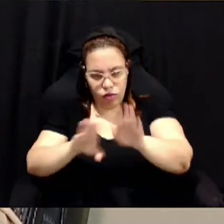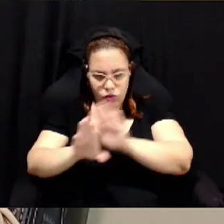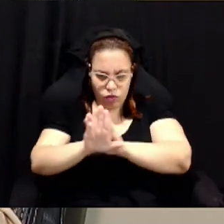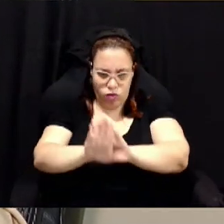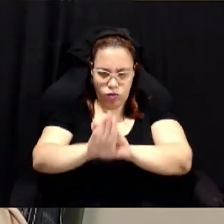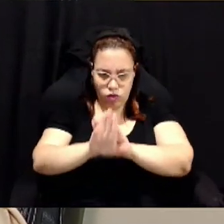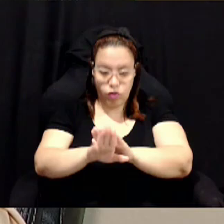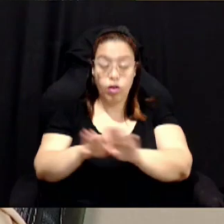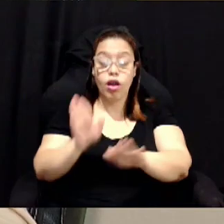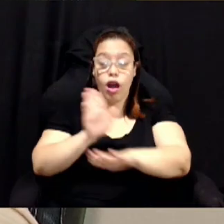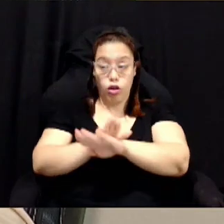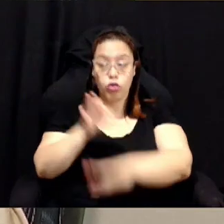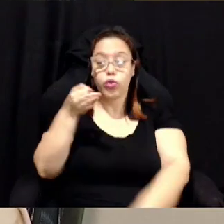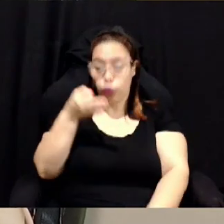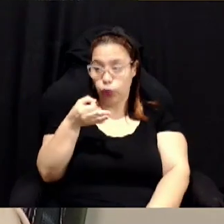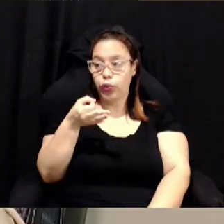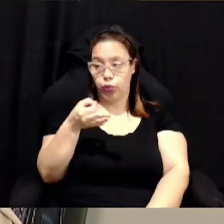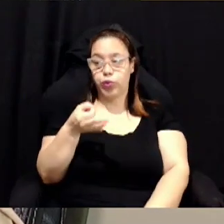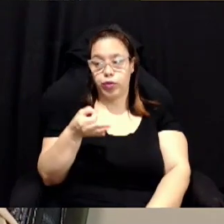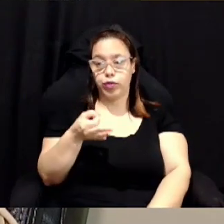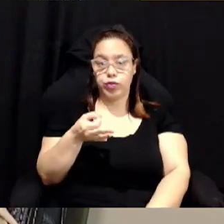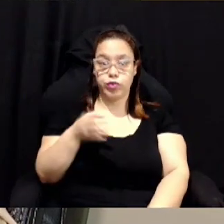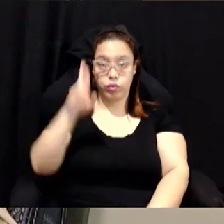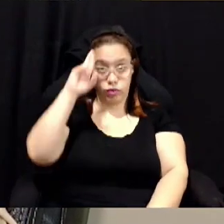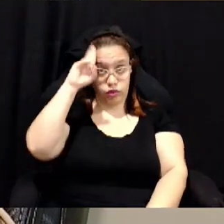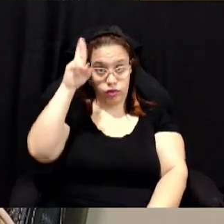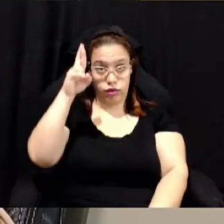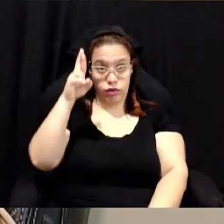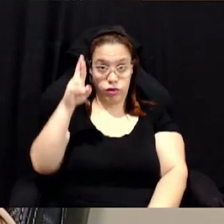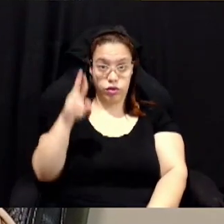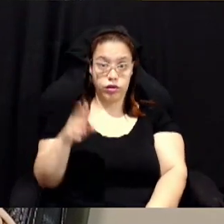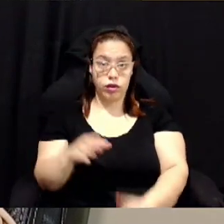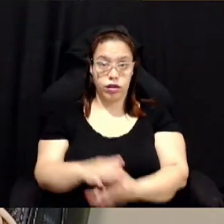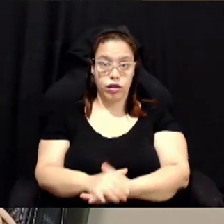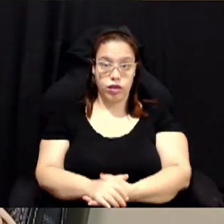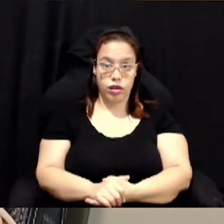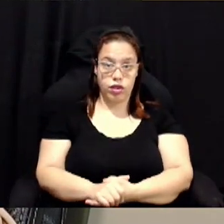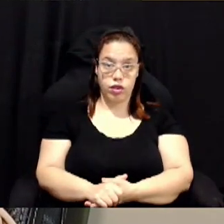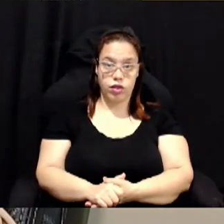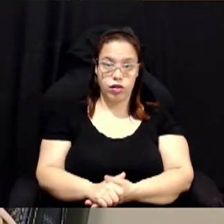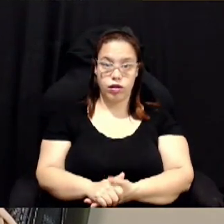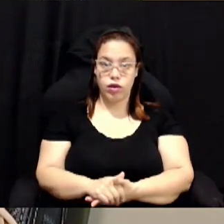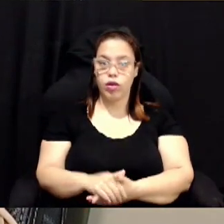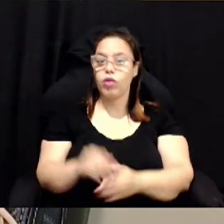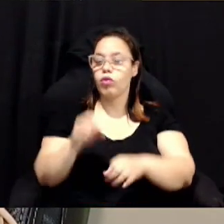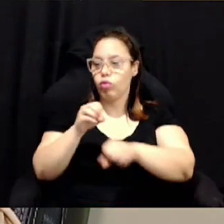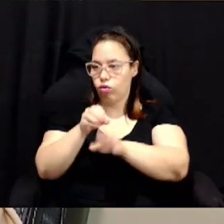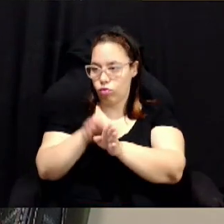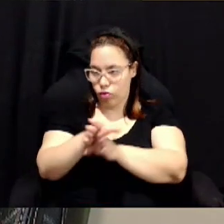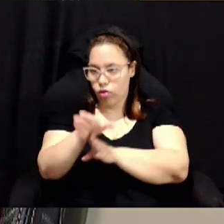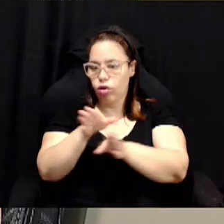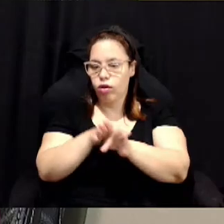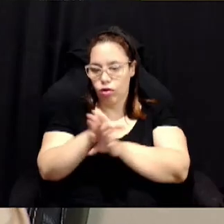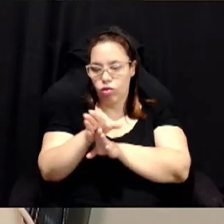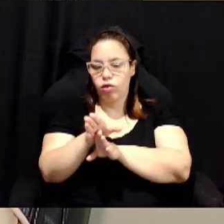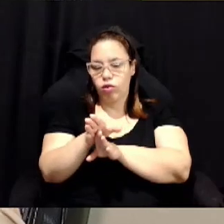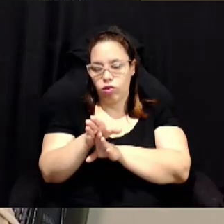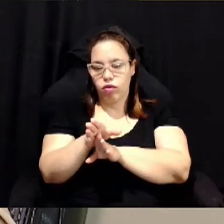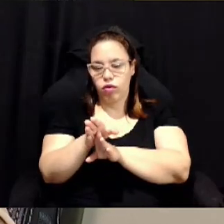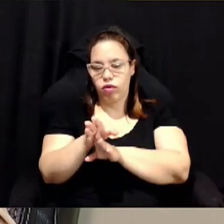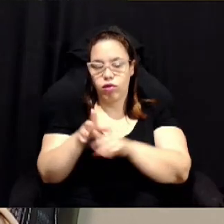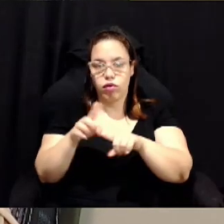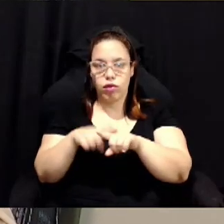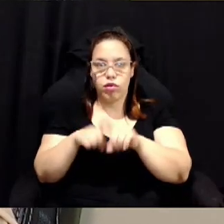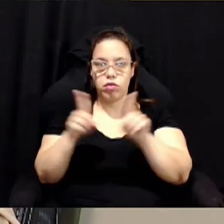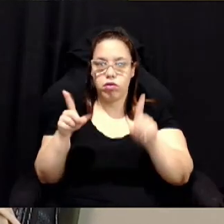certeza, né? Então, o tutor pode até fazer junto com o cachorro ali um alongamento, seria muito aconselhável, né? Porém, se o tutor não fizer alguma